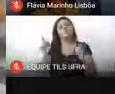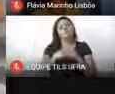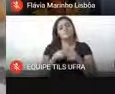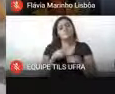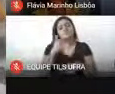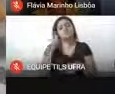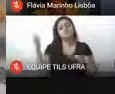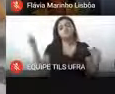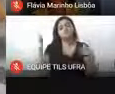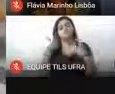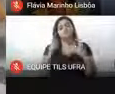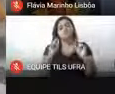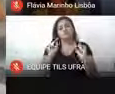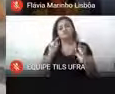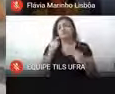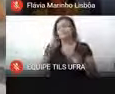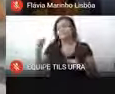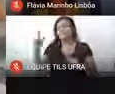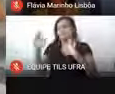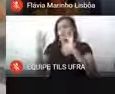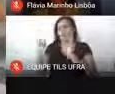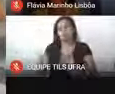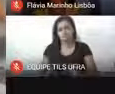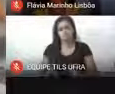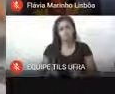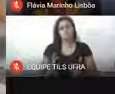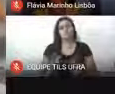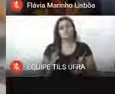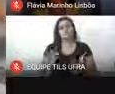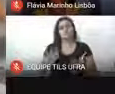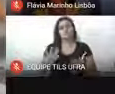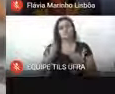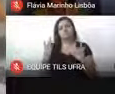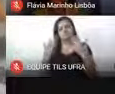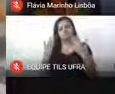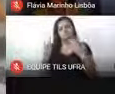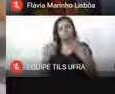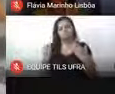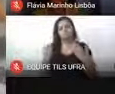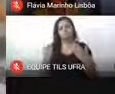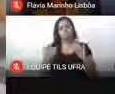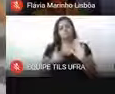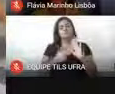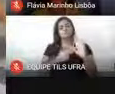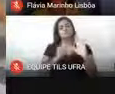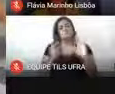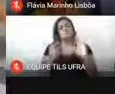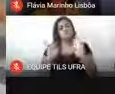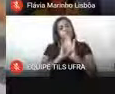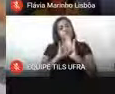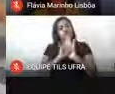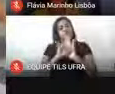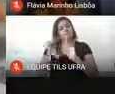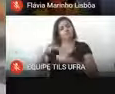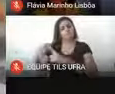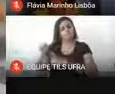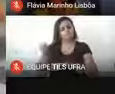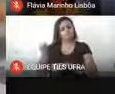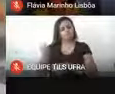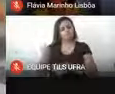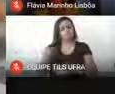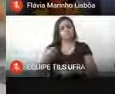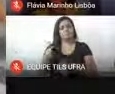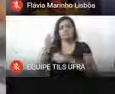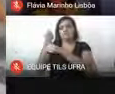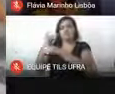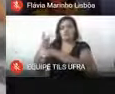você descreve, ou as línguas que você descreve nos seus estudos, elas vão revelar a identidade daquela comunidade, o seu léxico,